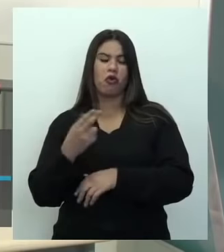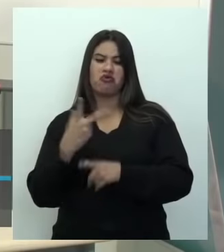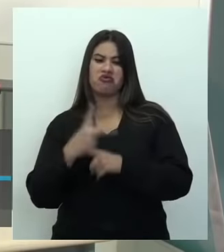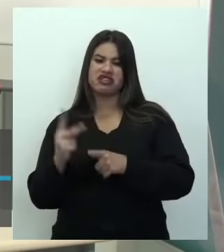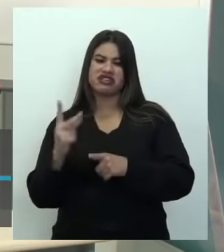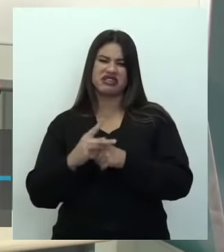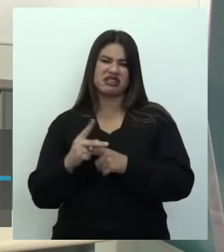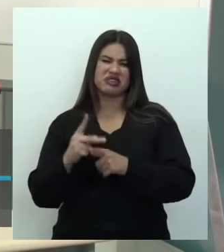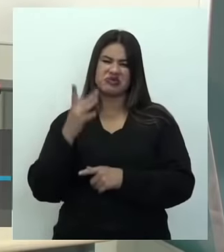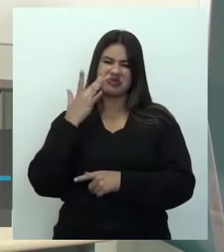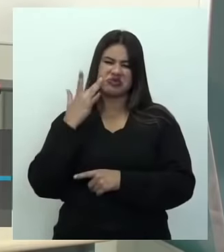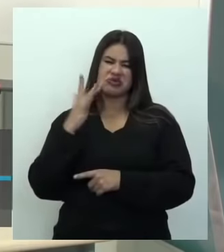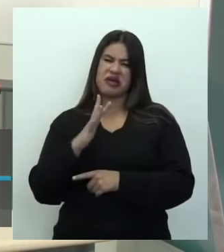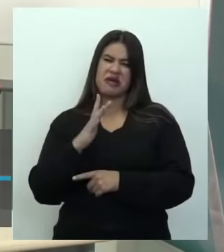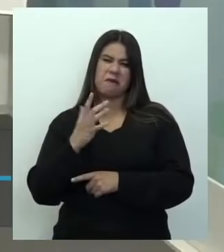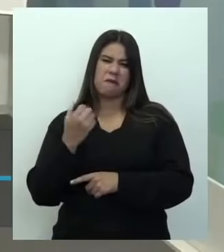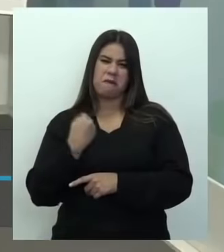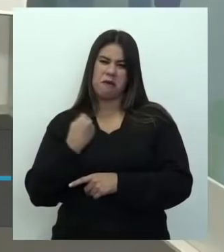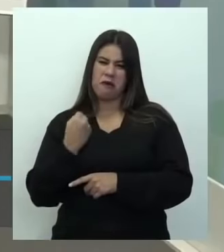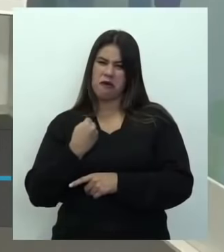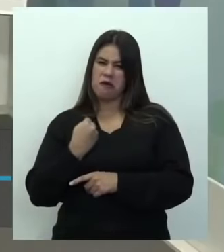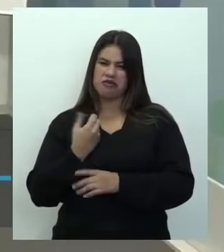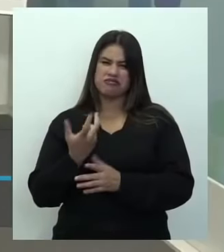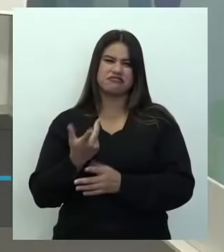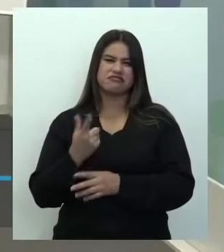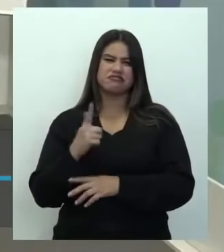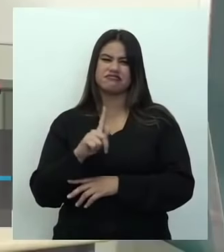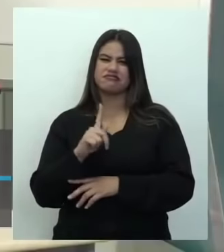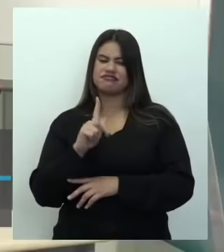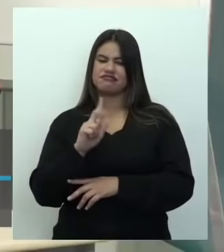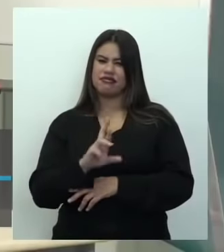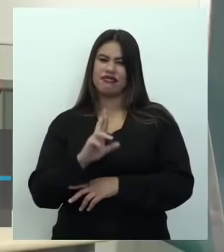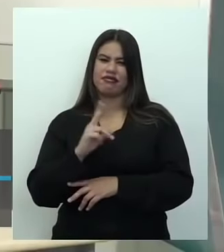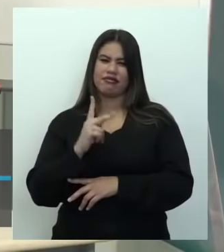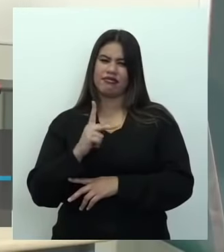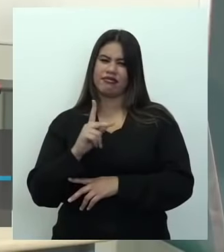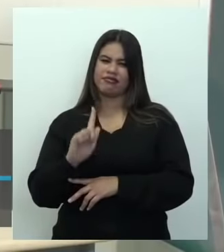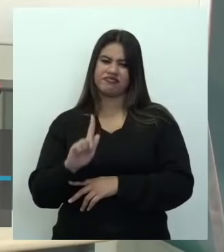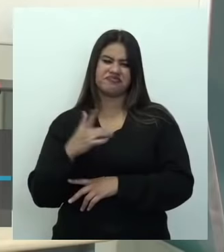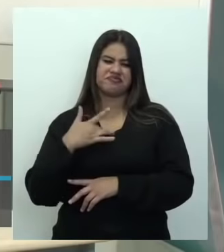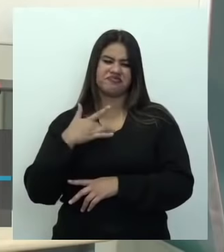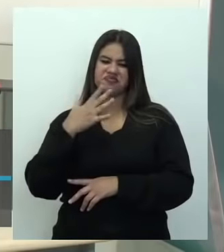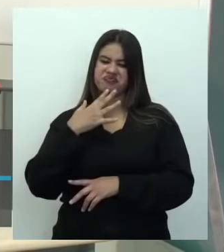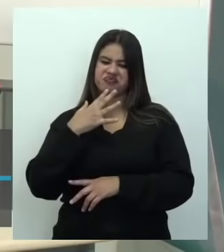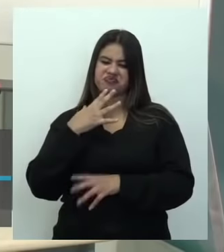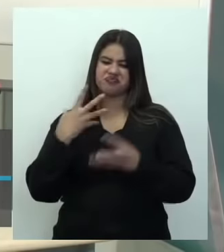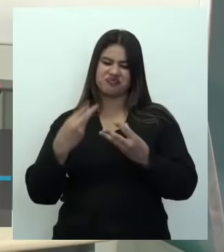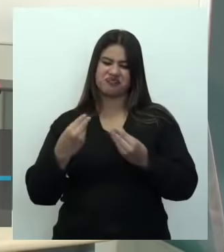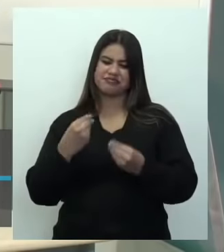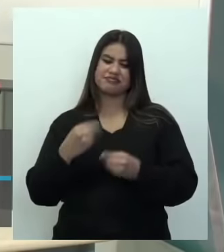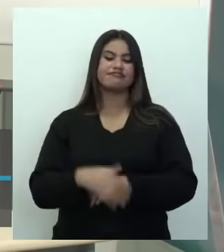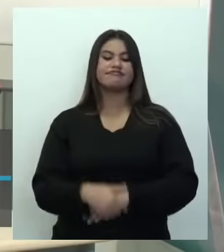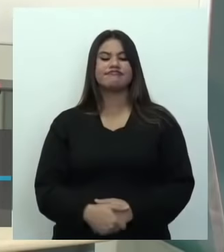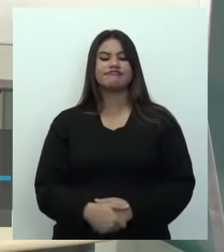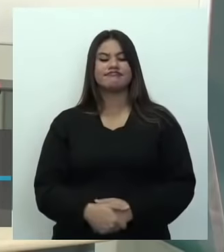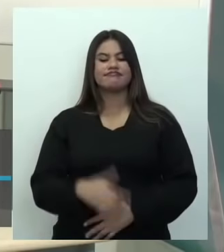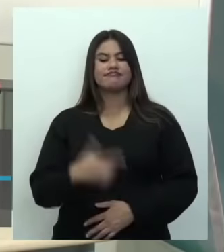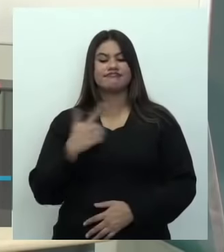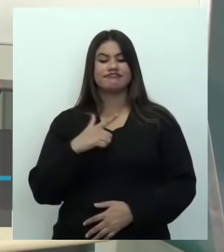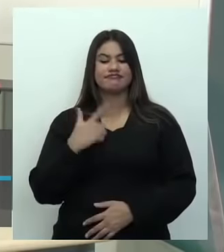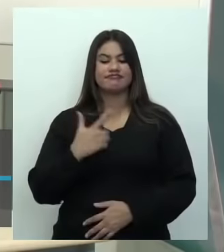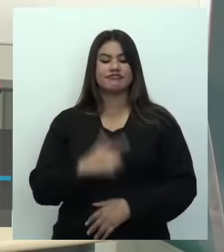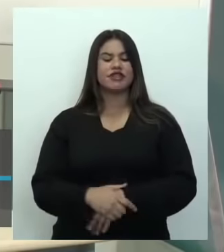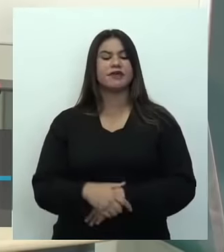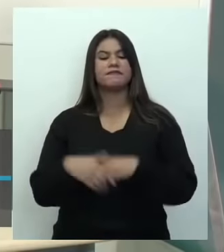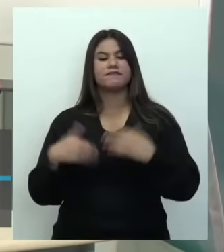é que chama, pontuações, não sou muito ligada a essa área dos jogos. Então, eu vou perguntar aqui